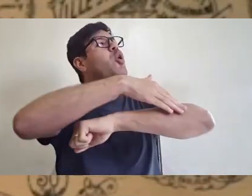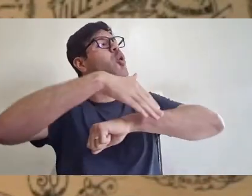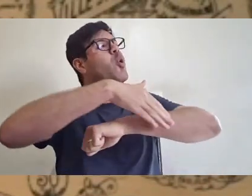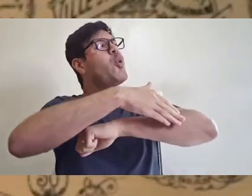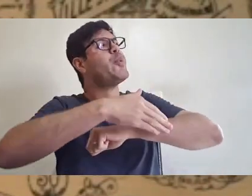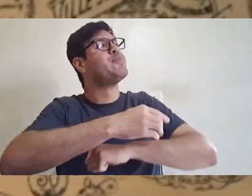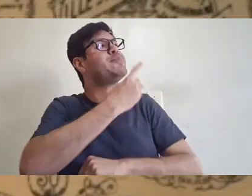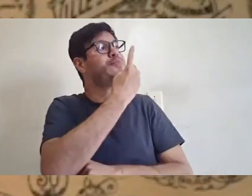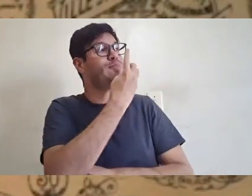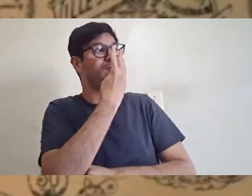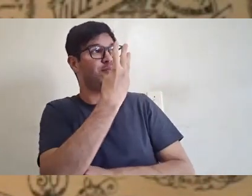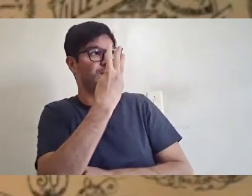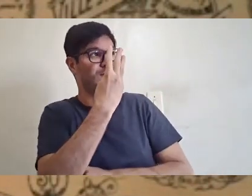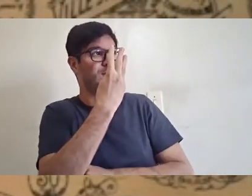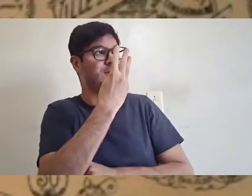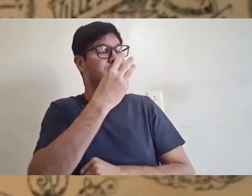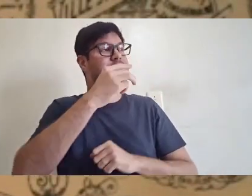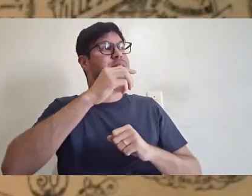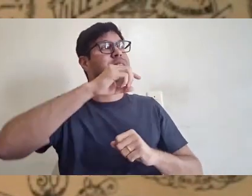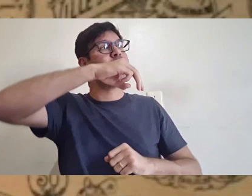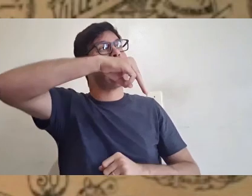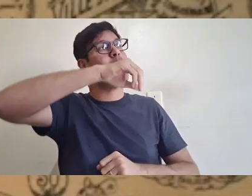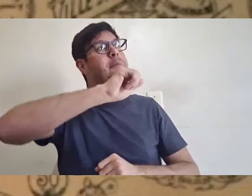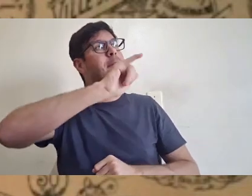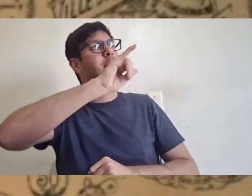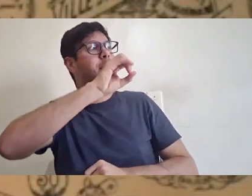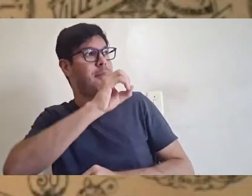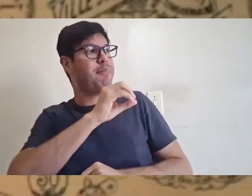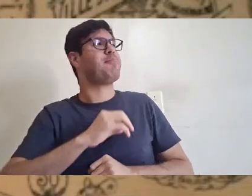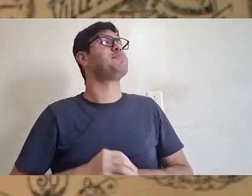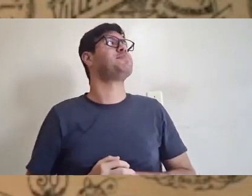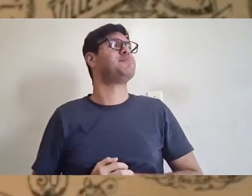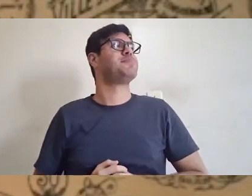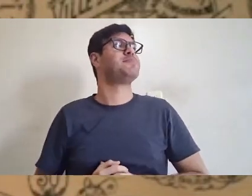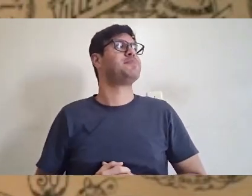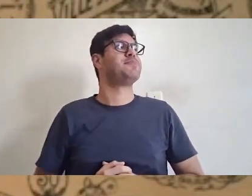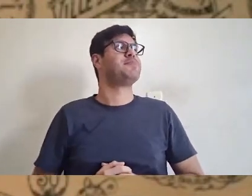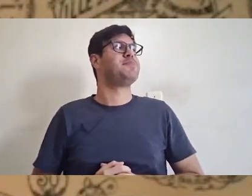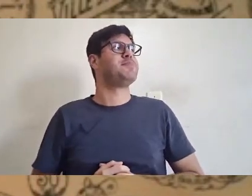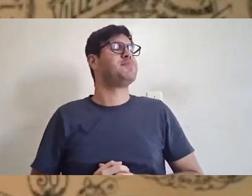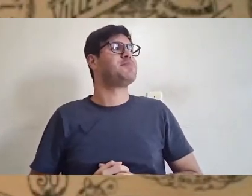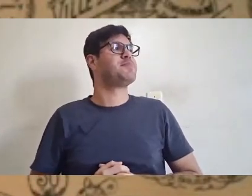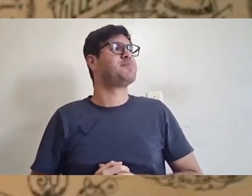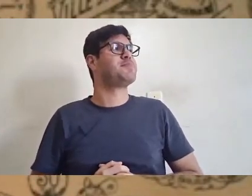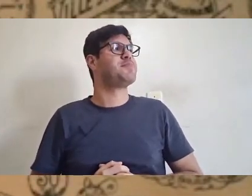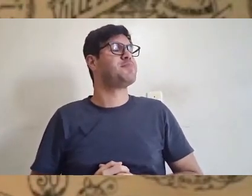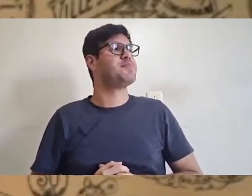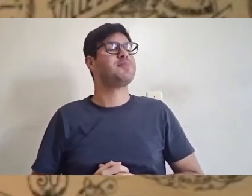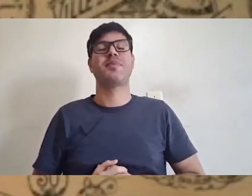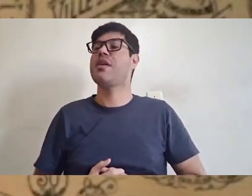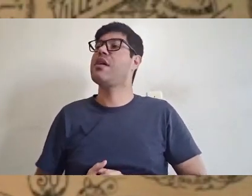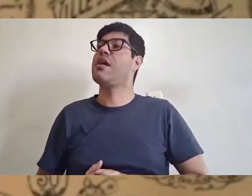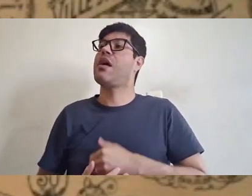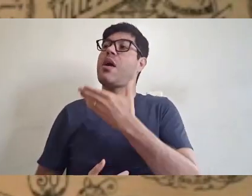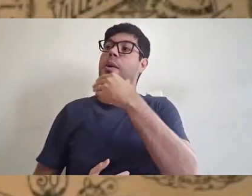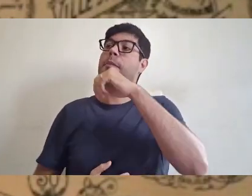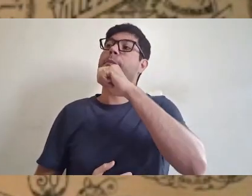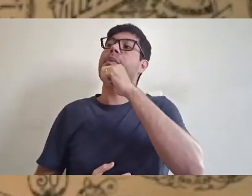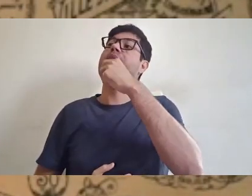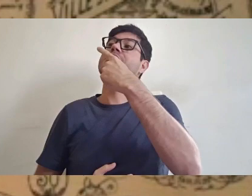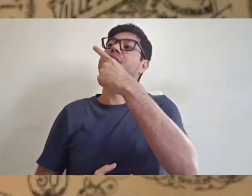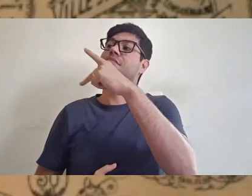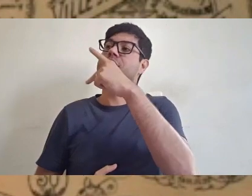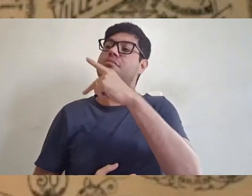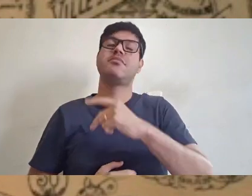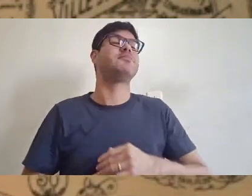casa que foram dos meus avós e dos meus pais. E seu pai era o Pedro também? Não,